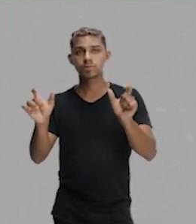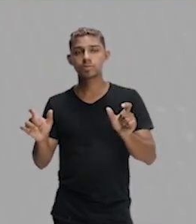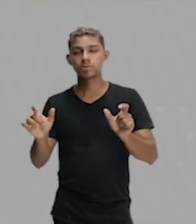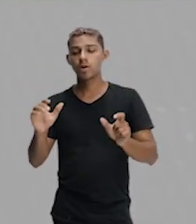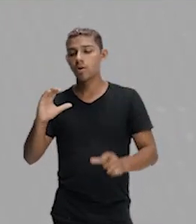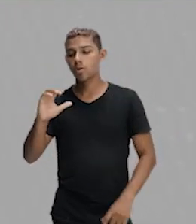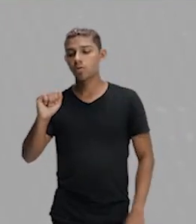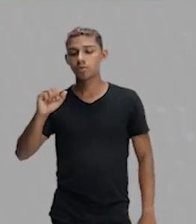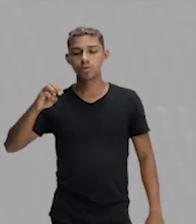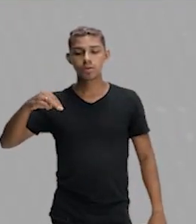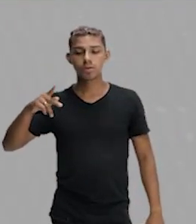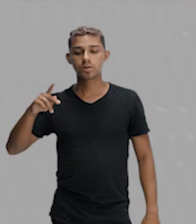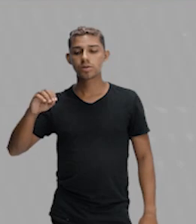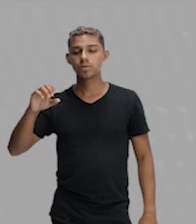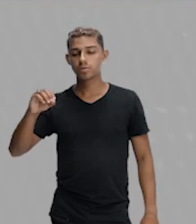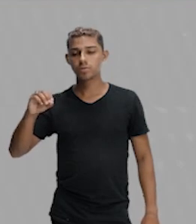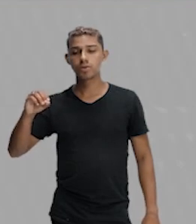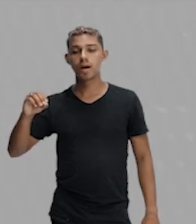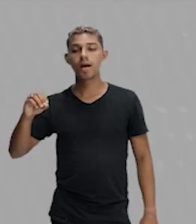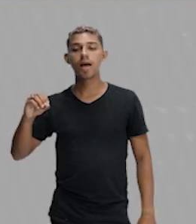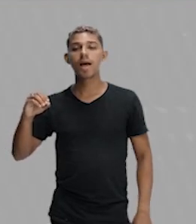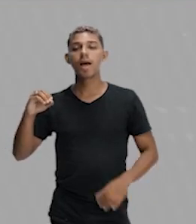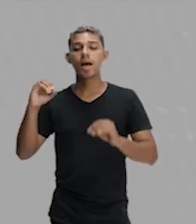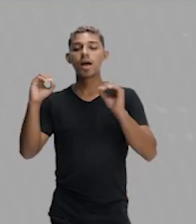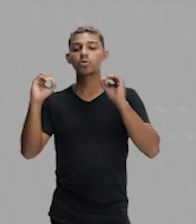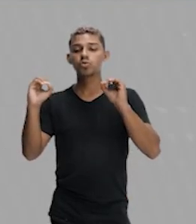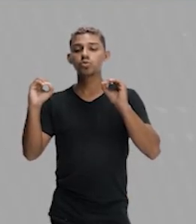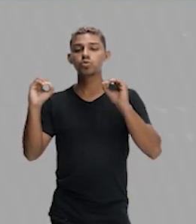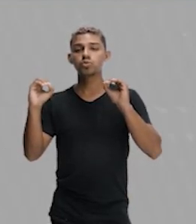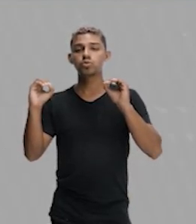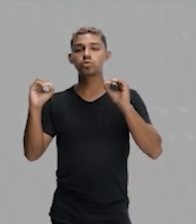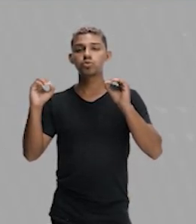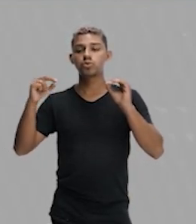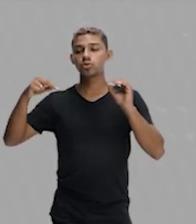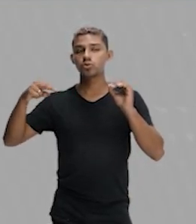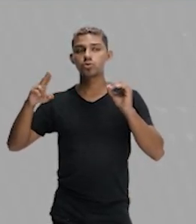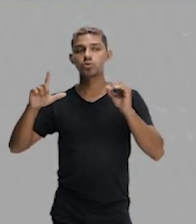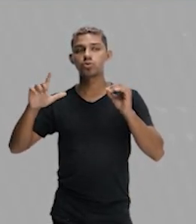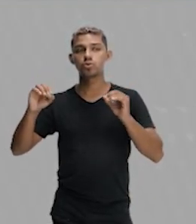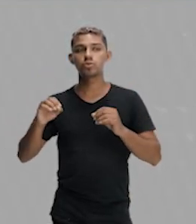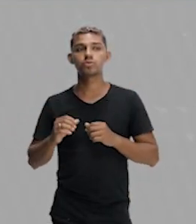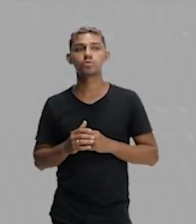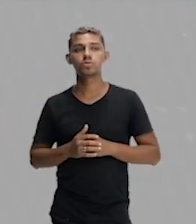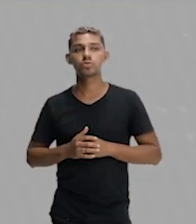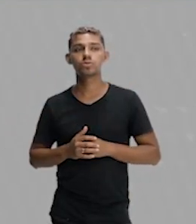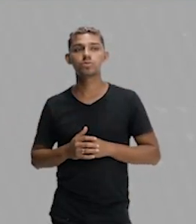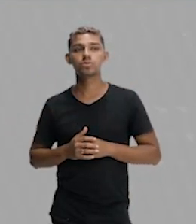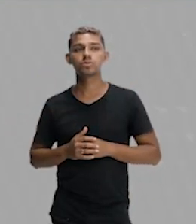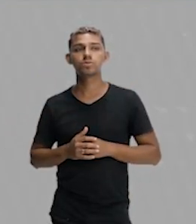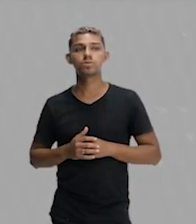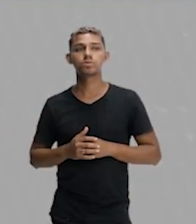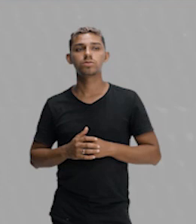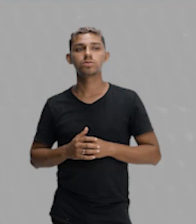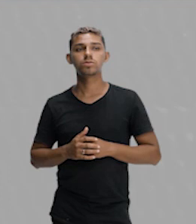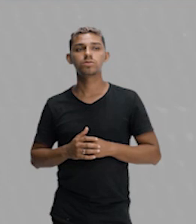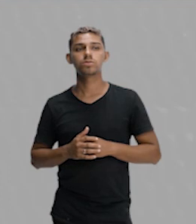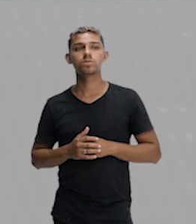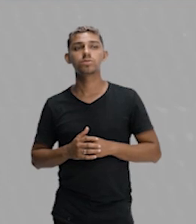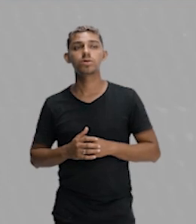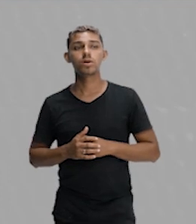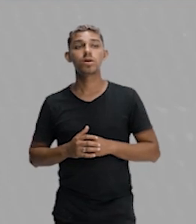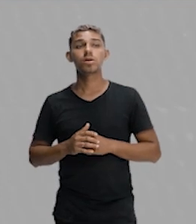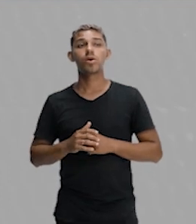o campo ele é nulo. O campo ele é nulo. Eu posso até apagar aqui, porque isso para a gente não vai fazer nenhum